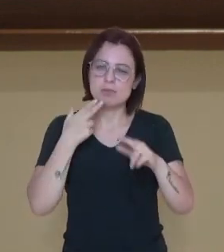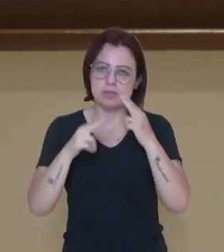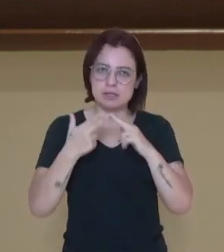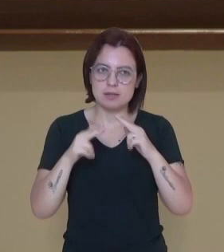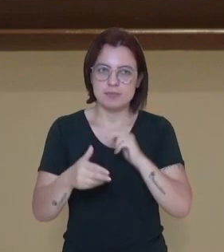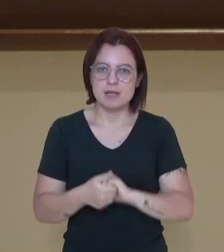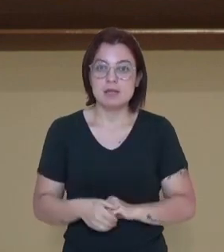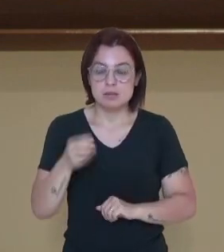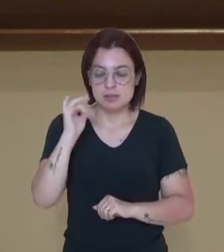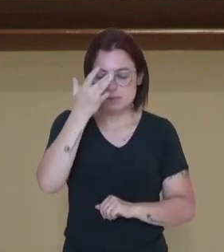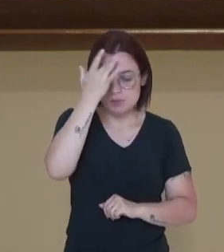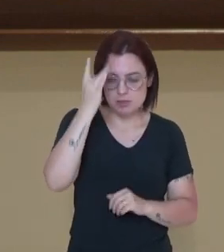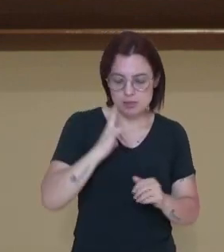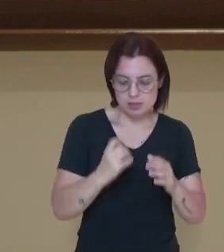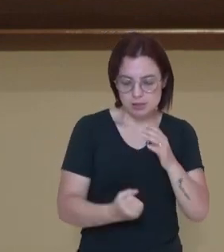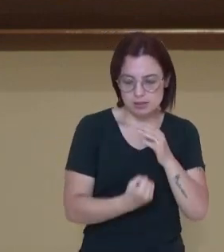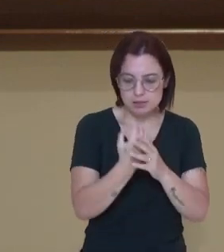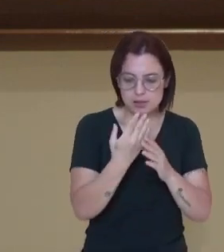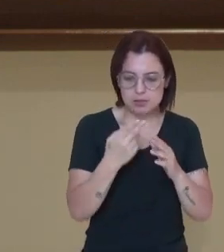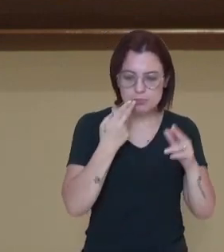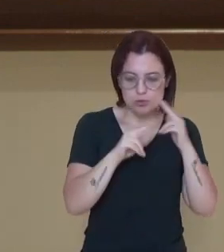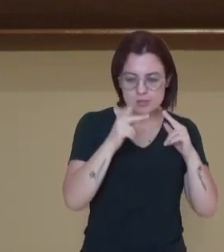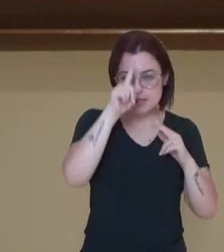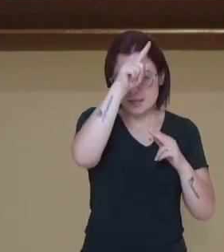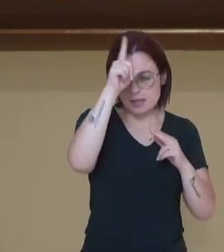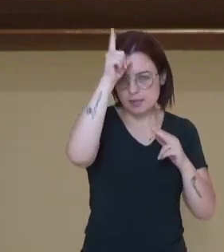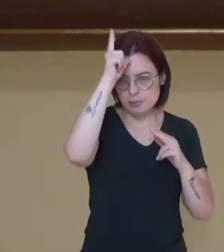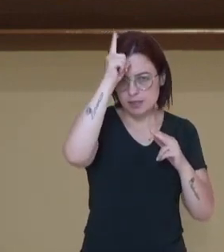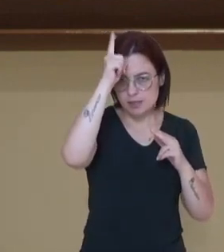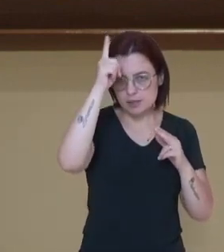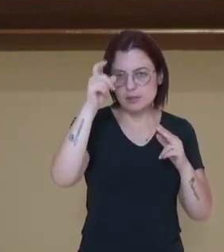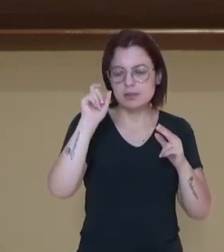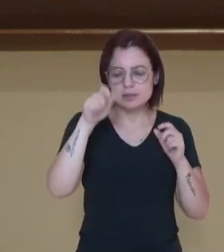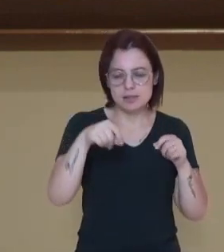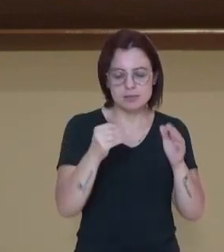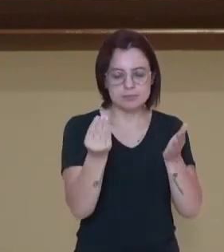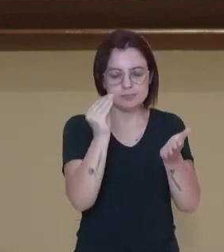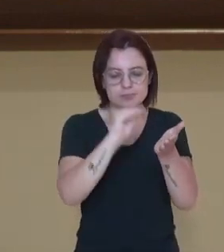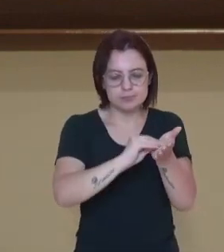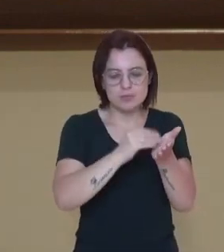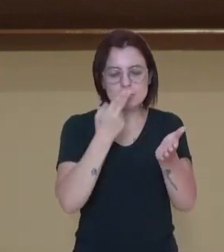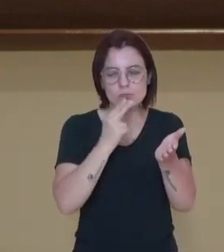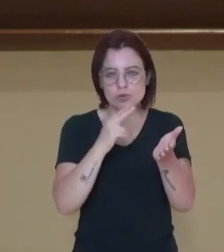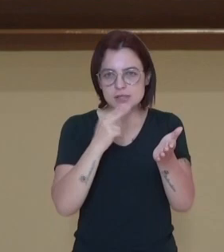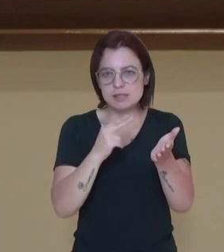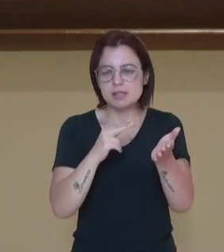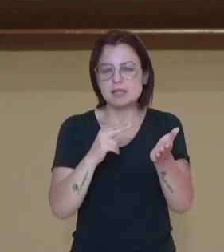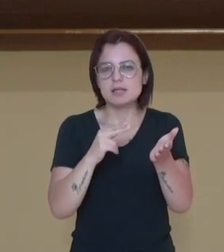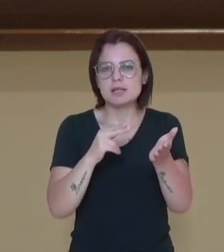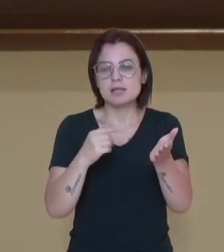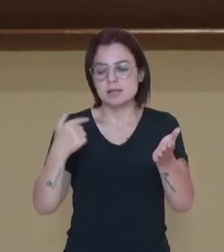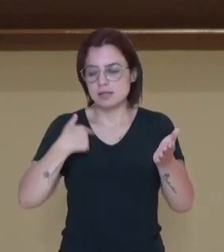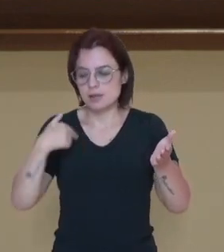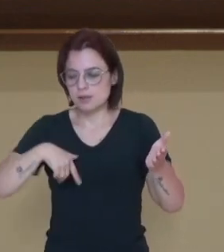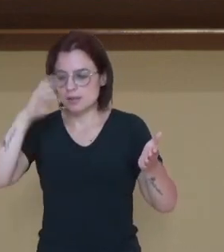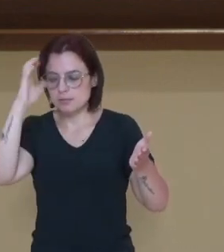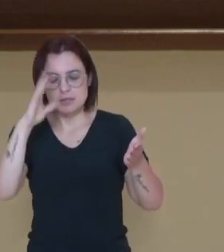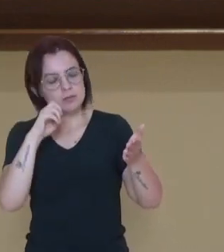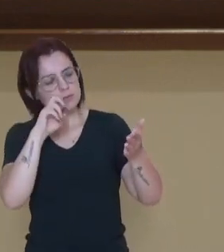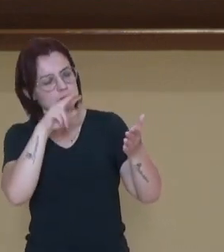venha compor uma música lá na Alemanha, ela pode registrar isso num sistema musical e eu, que estou aqui no